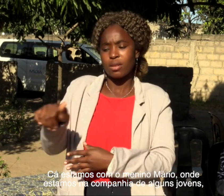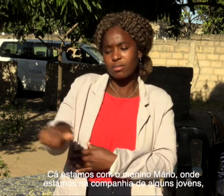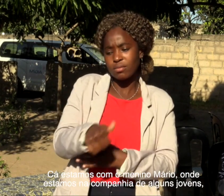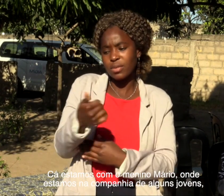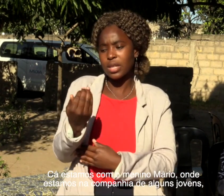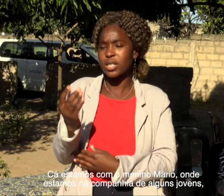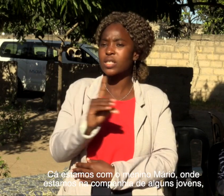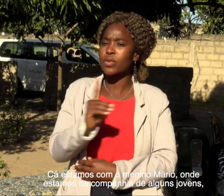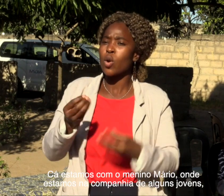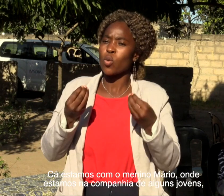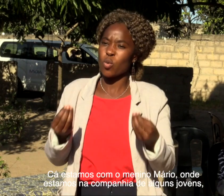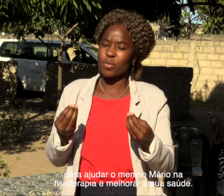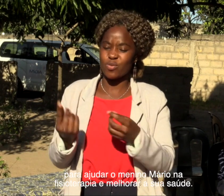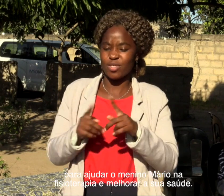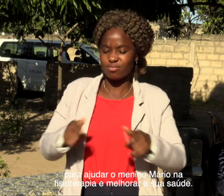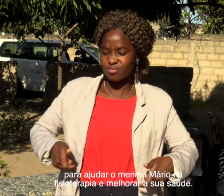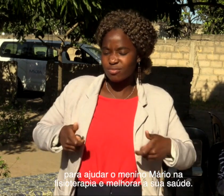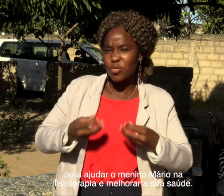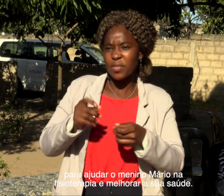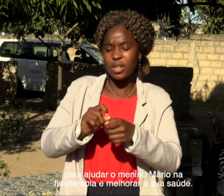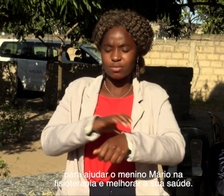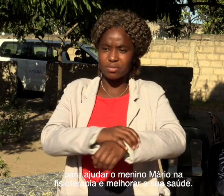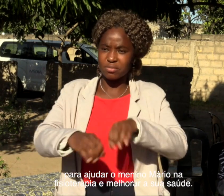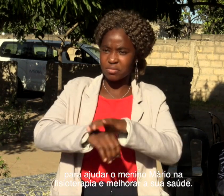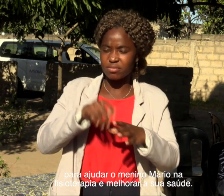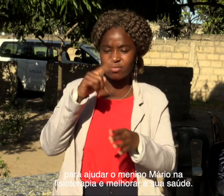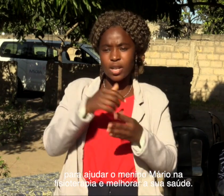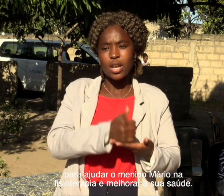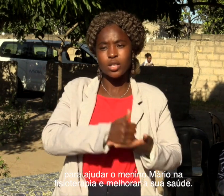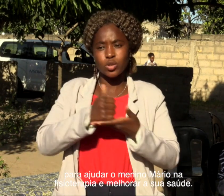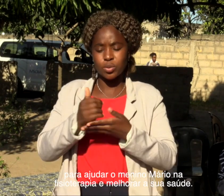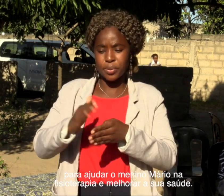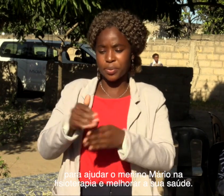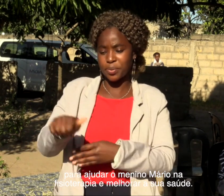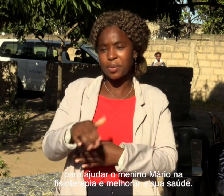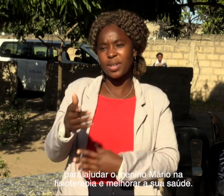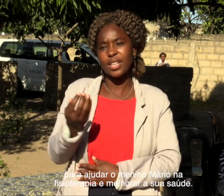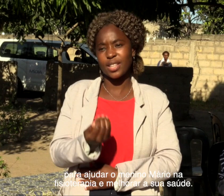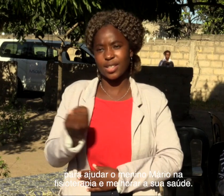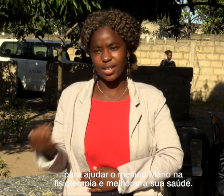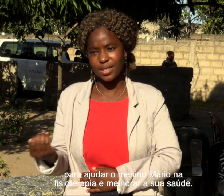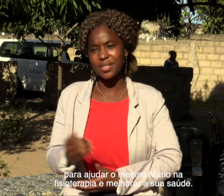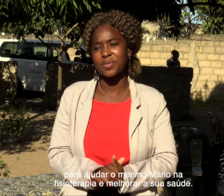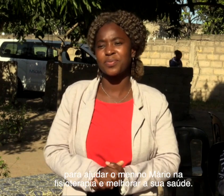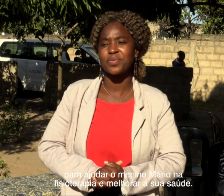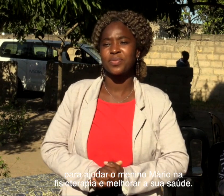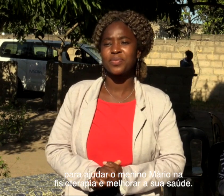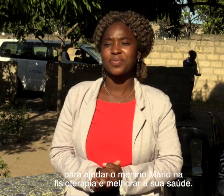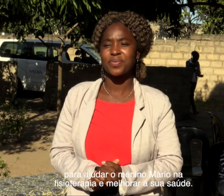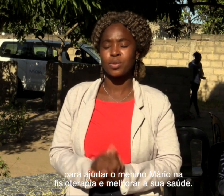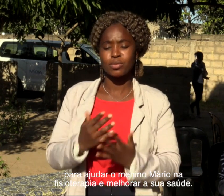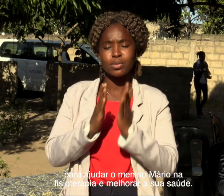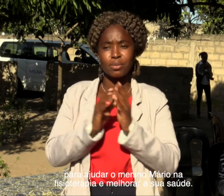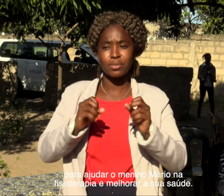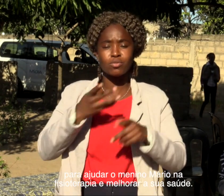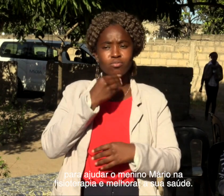com alguns jovens que é para continuar a ajudar o menino Mário na fisioterapia e